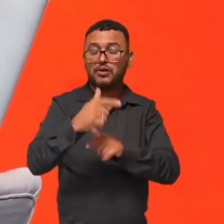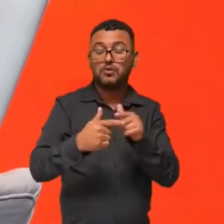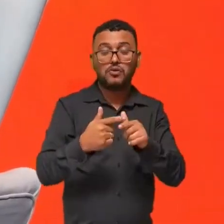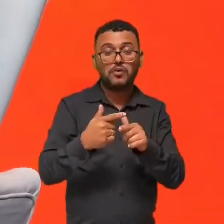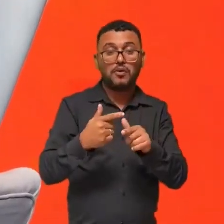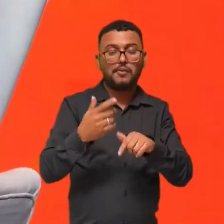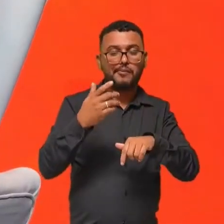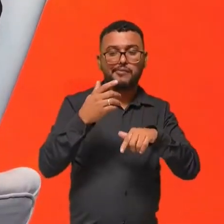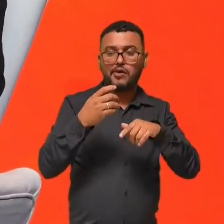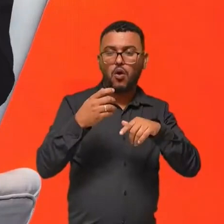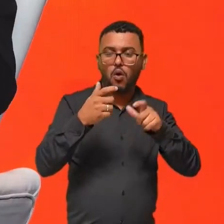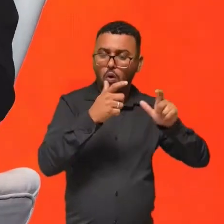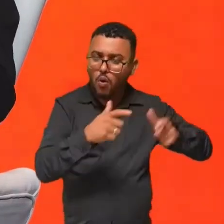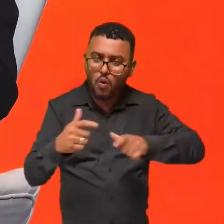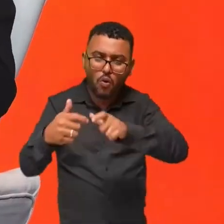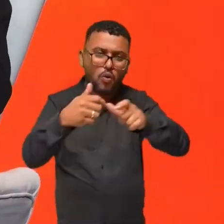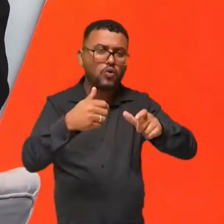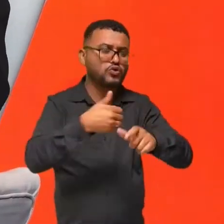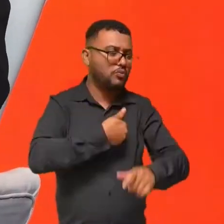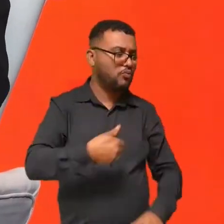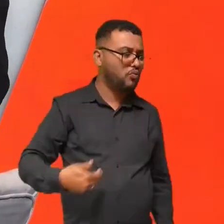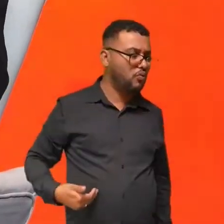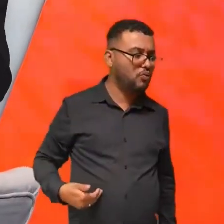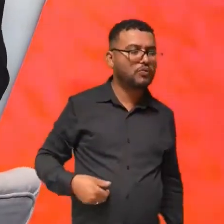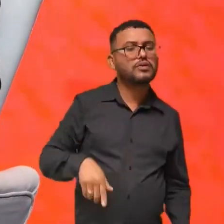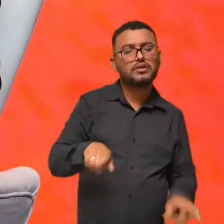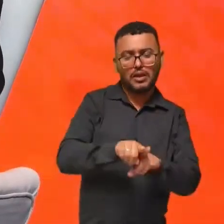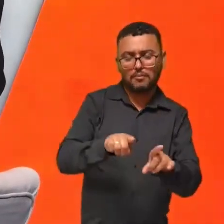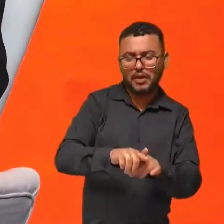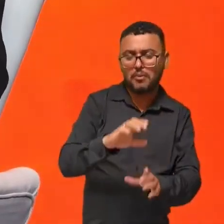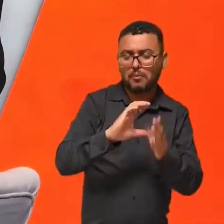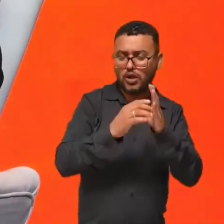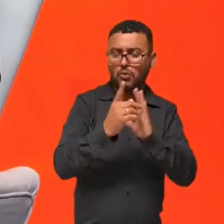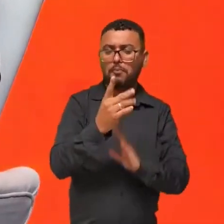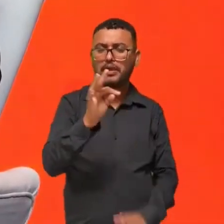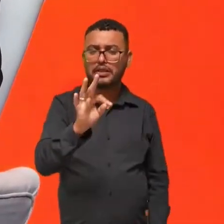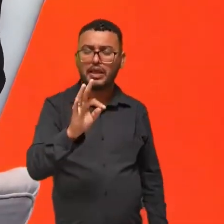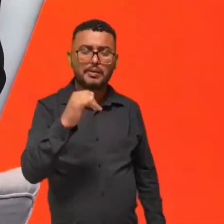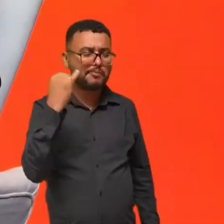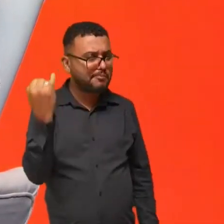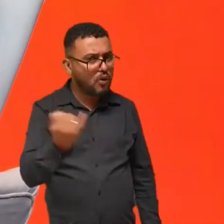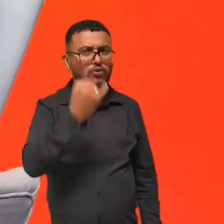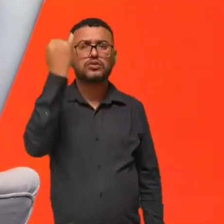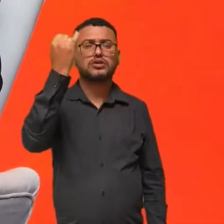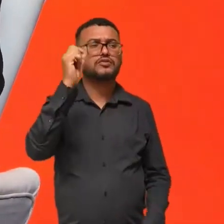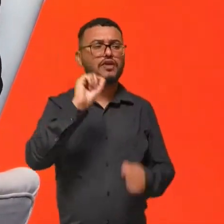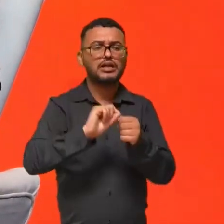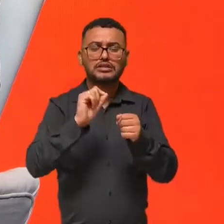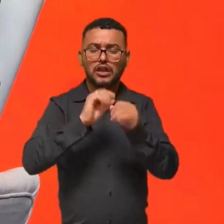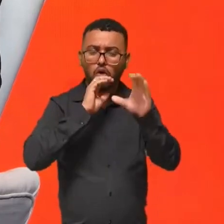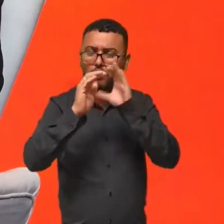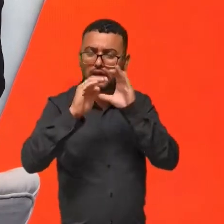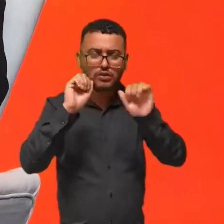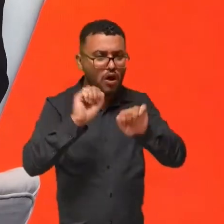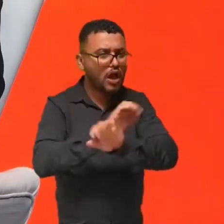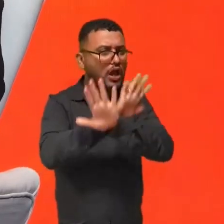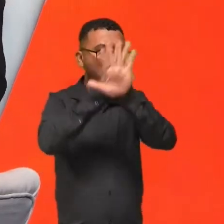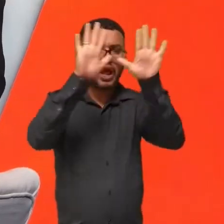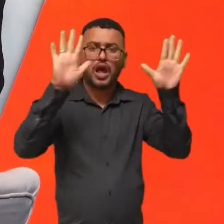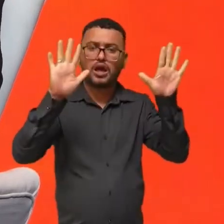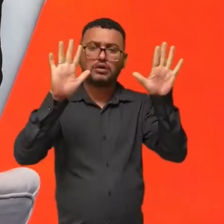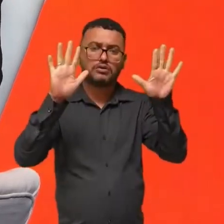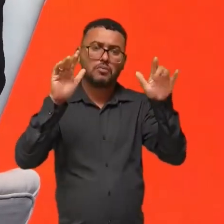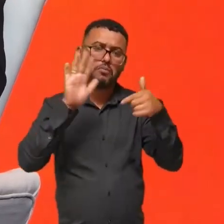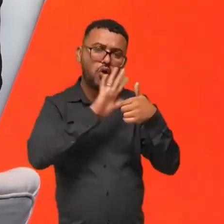instituição, inclusive o PT, é responsável por dar a melhor qualidade, a melhor informação possível para o cidadão, para alcançar a